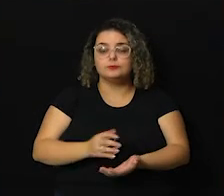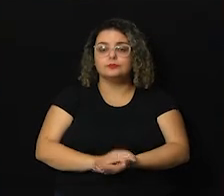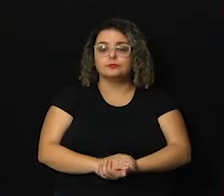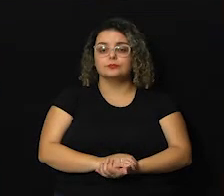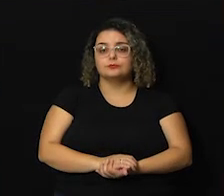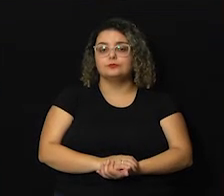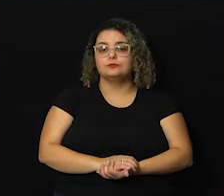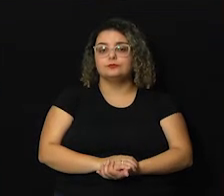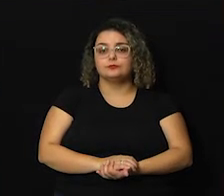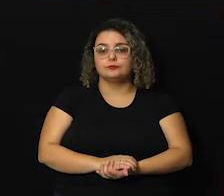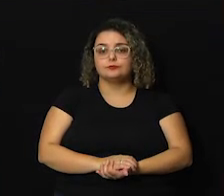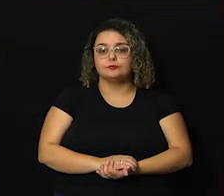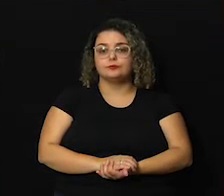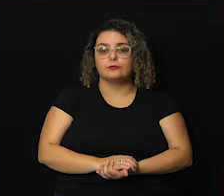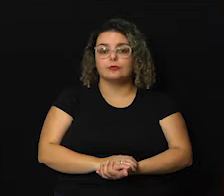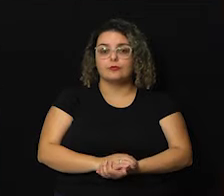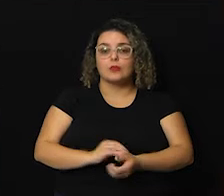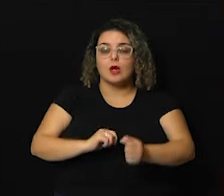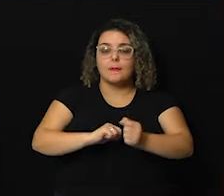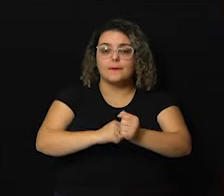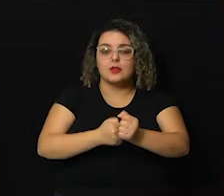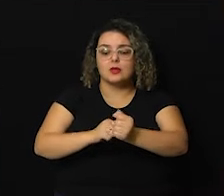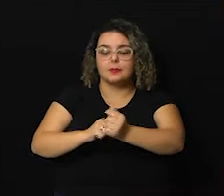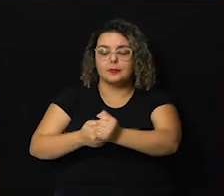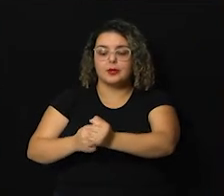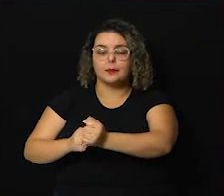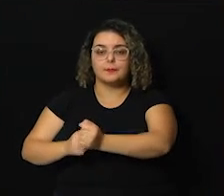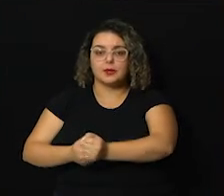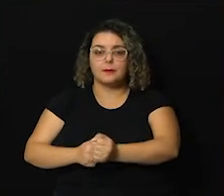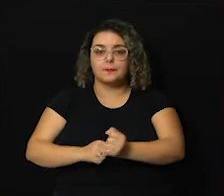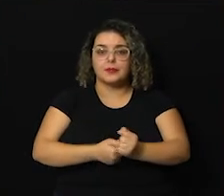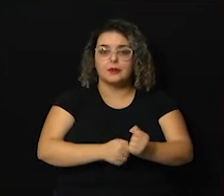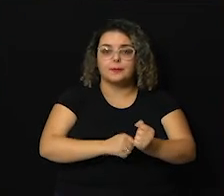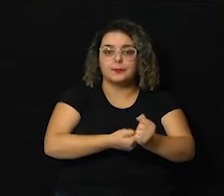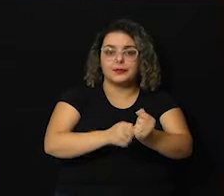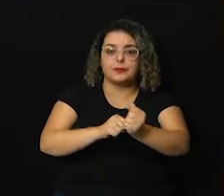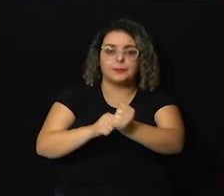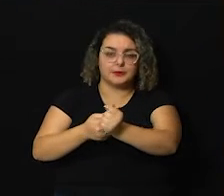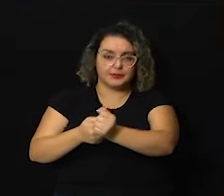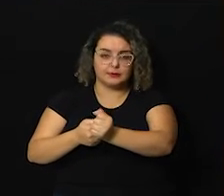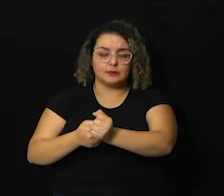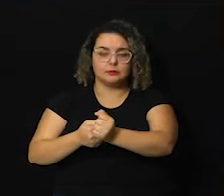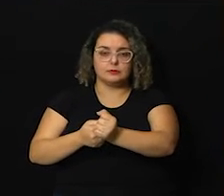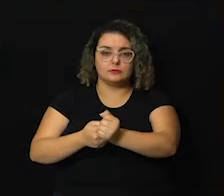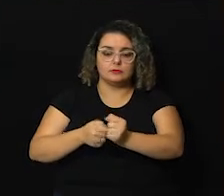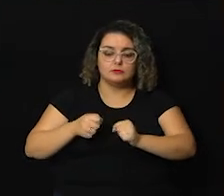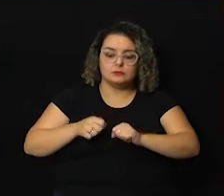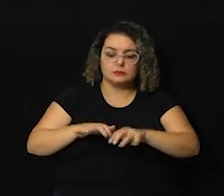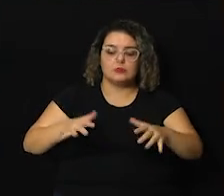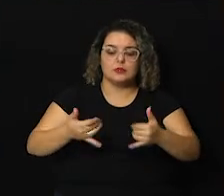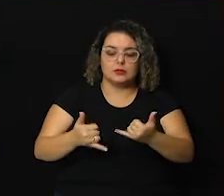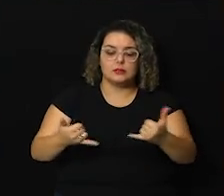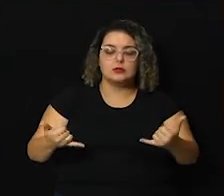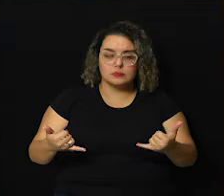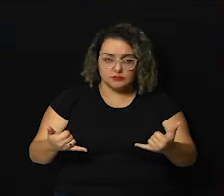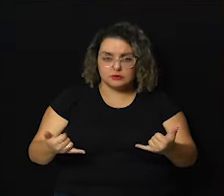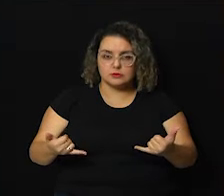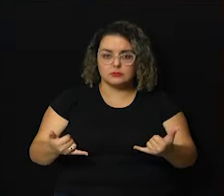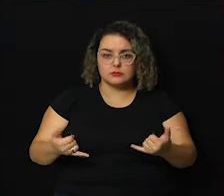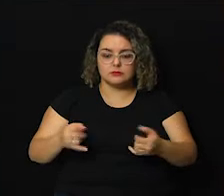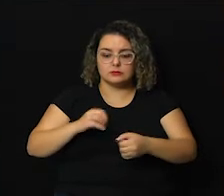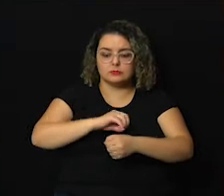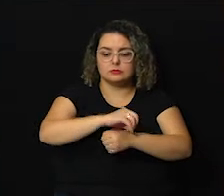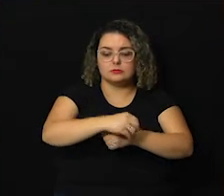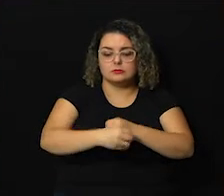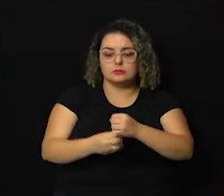expressão, a gente pode usar bloqueadores dessas moléculas, que, na verdade, são bloqueadores da distribuição energética mesmo dessas células,